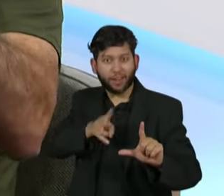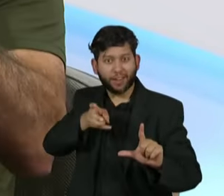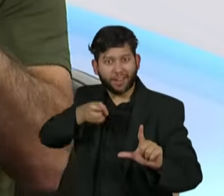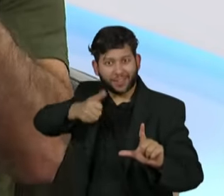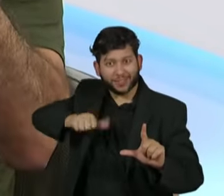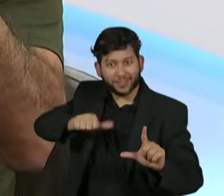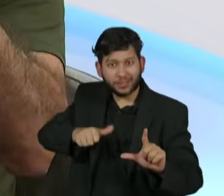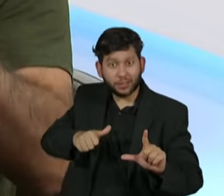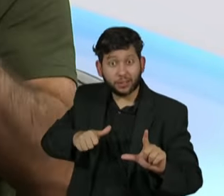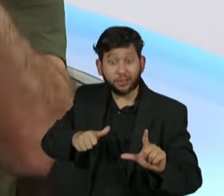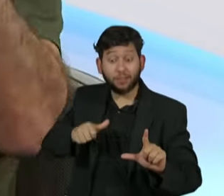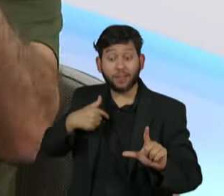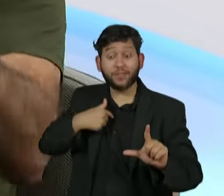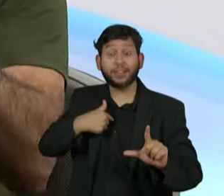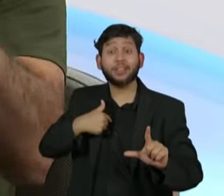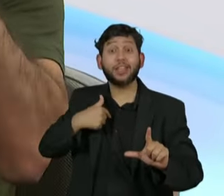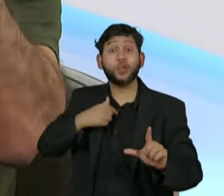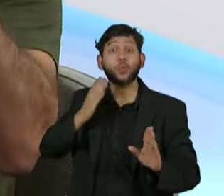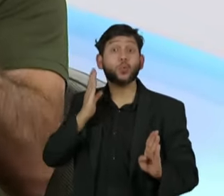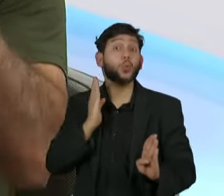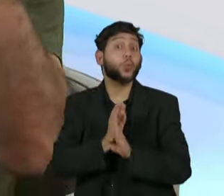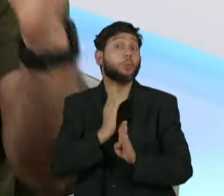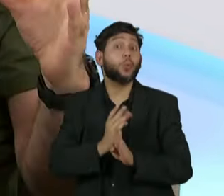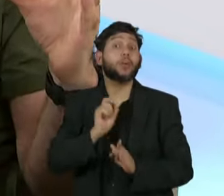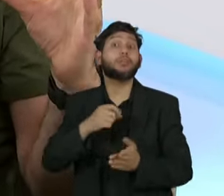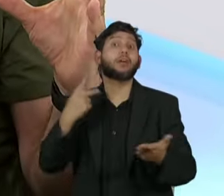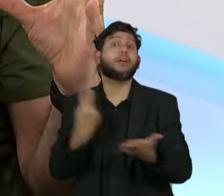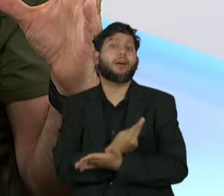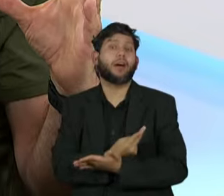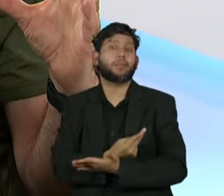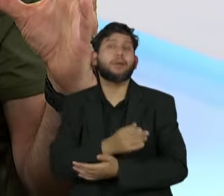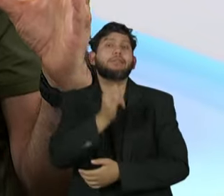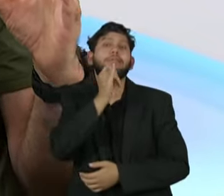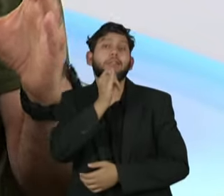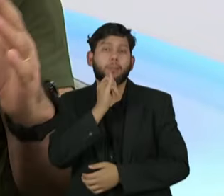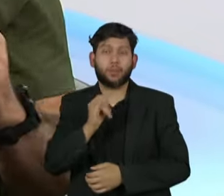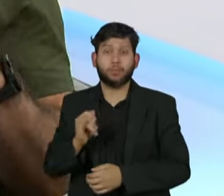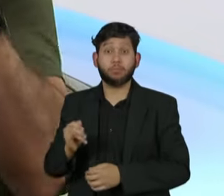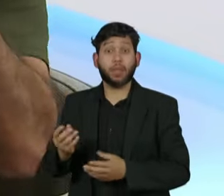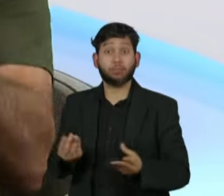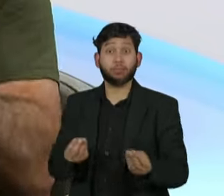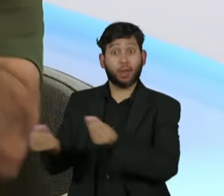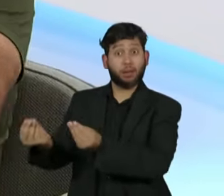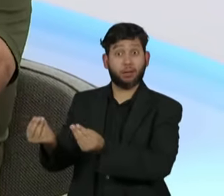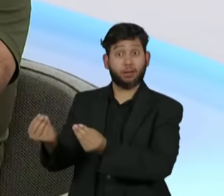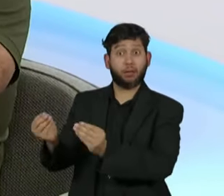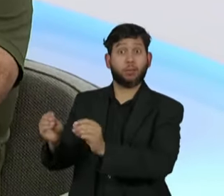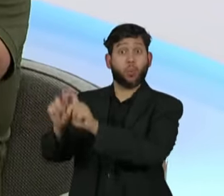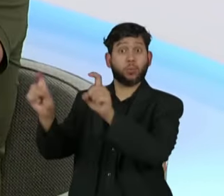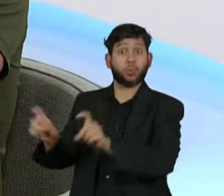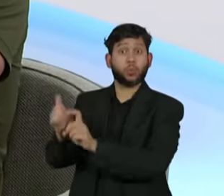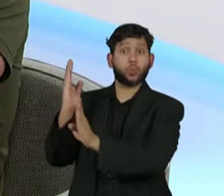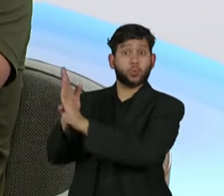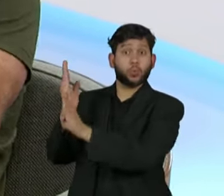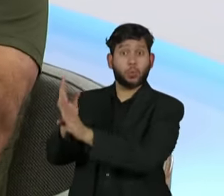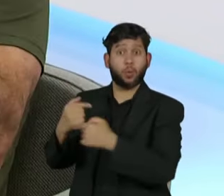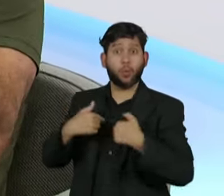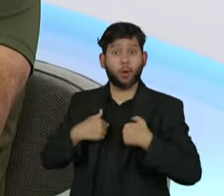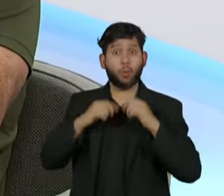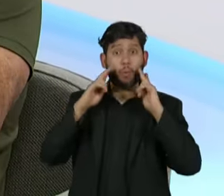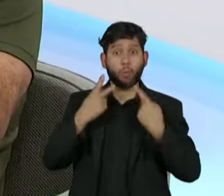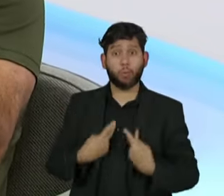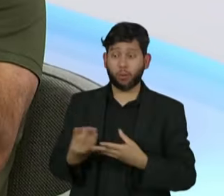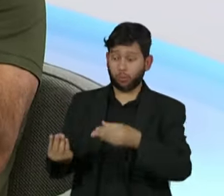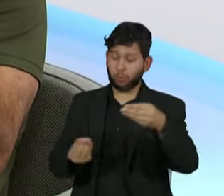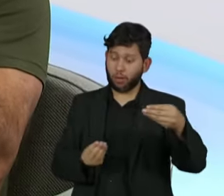É descobrir o que é que tá errado com a análise que foi feita por uma máquina ou descobri novas possibilidades de fazer aquela análise